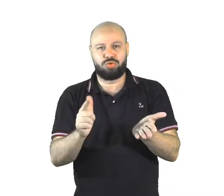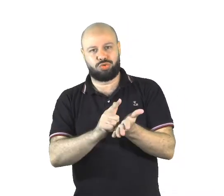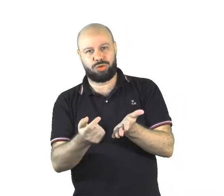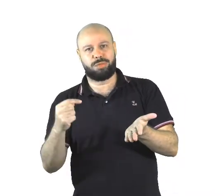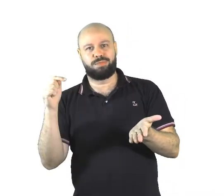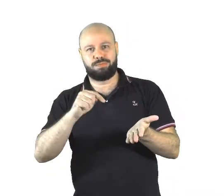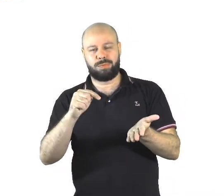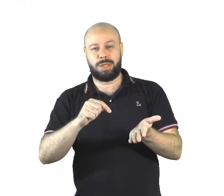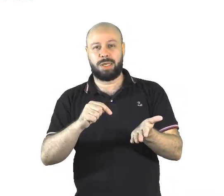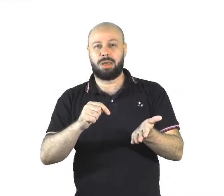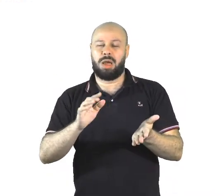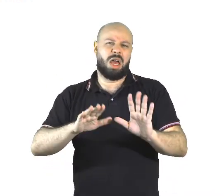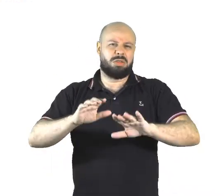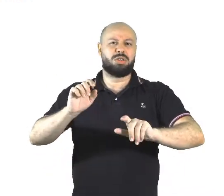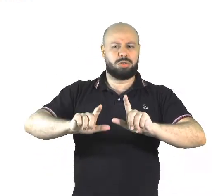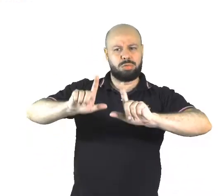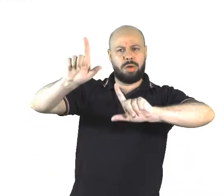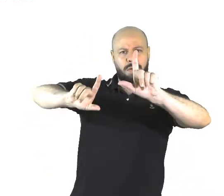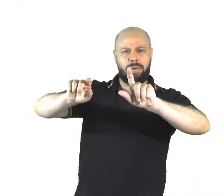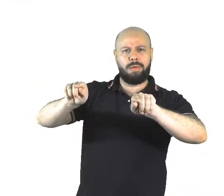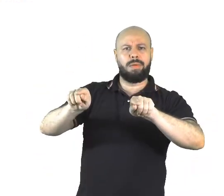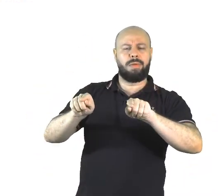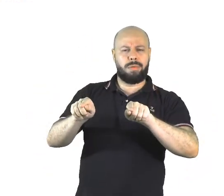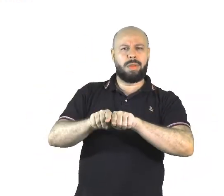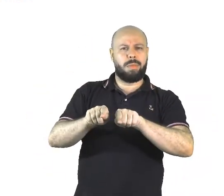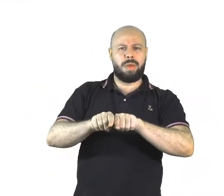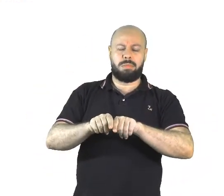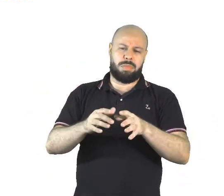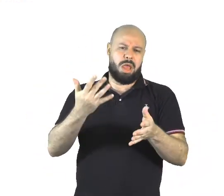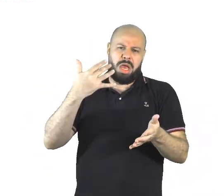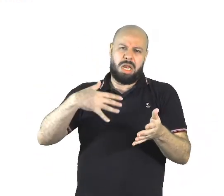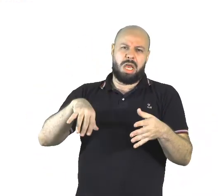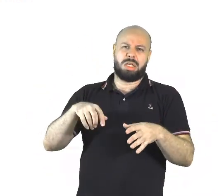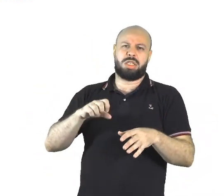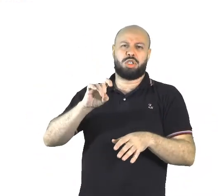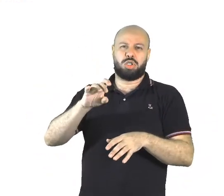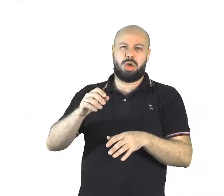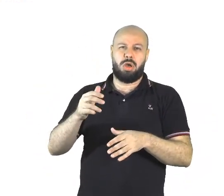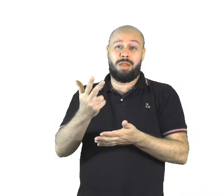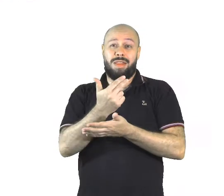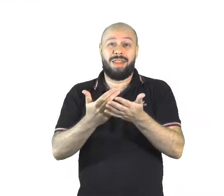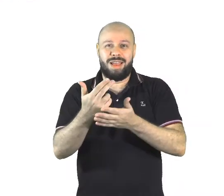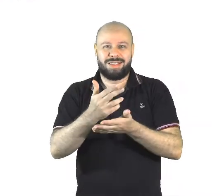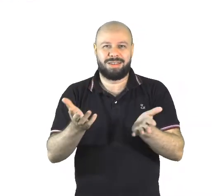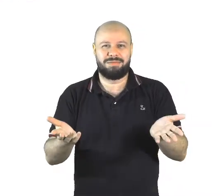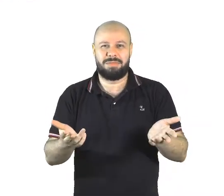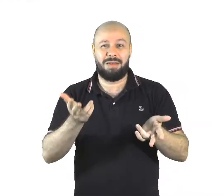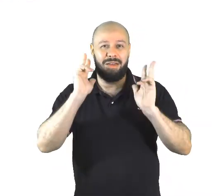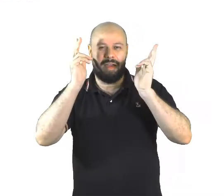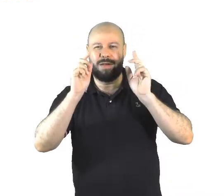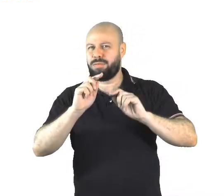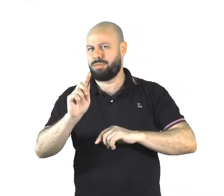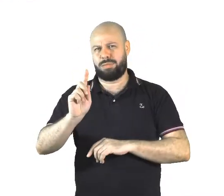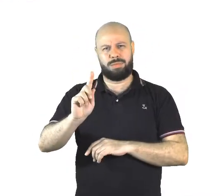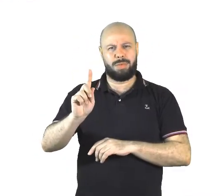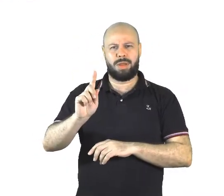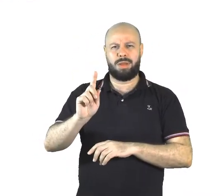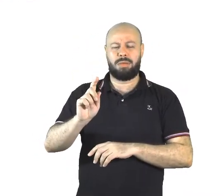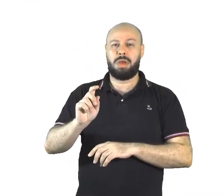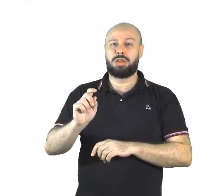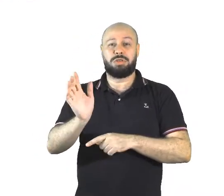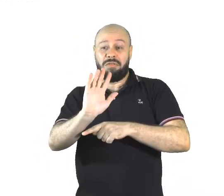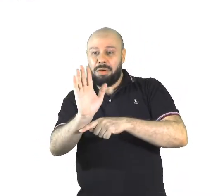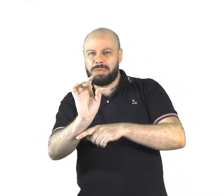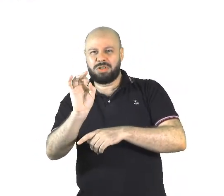você assiste jornal todo dia, porque criança não precisa estar assistindo só desenho. Criança não tem que estar assistindo só